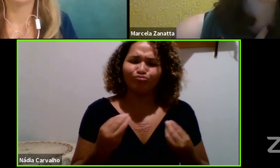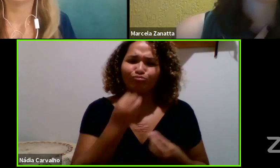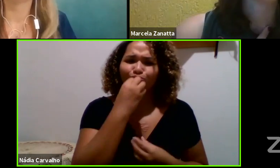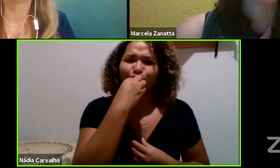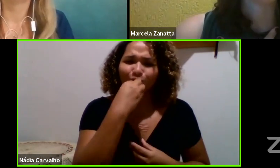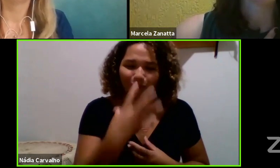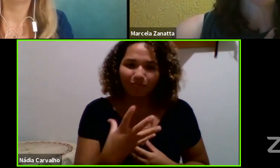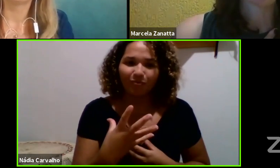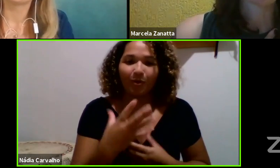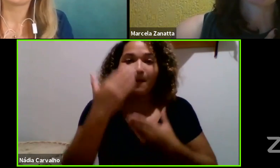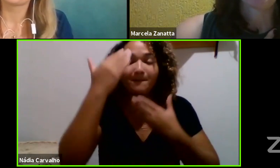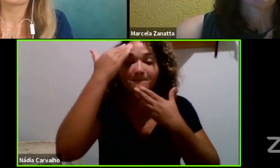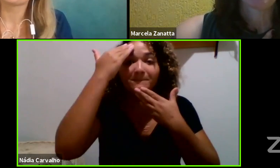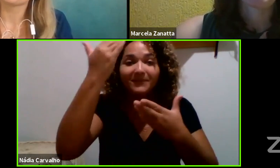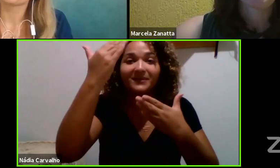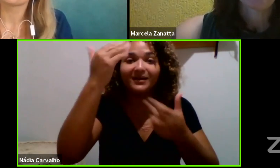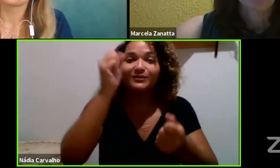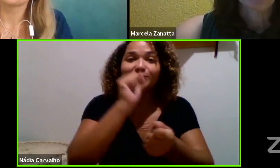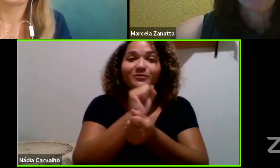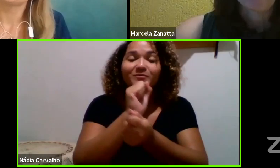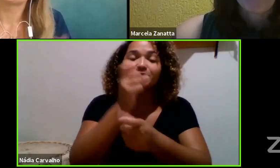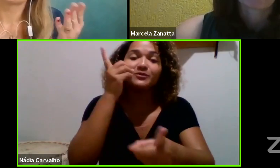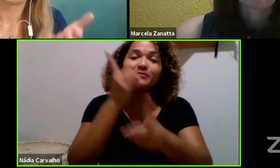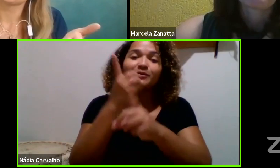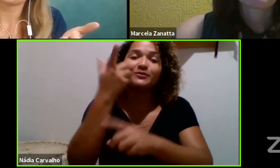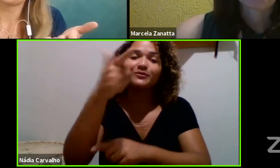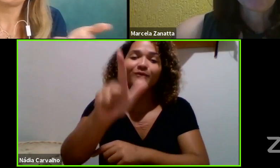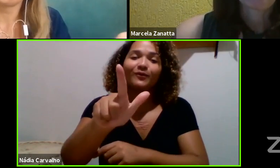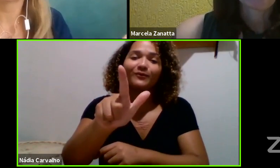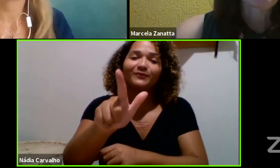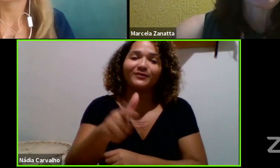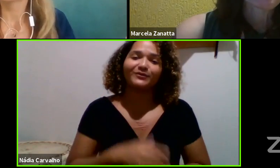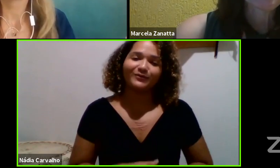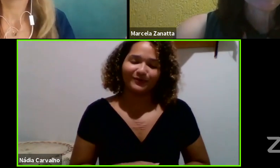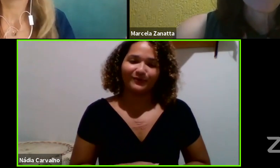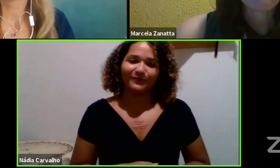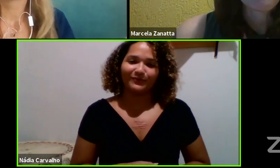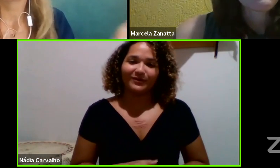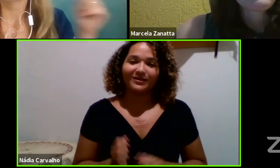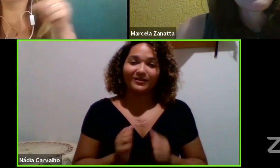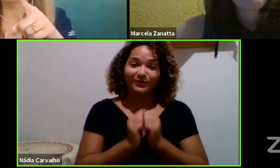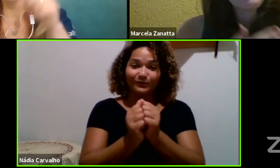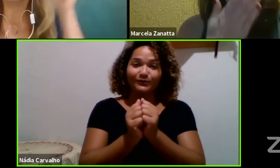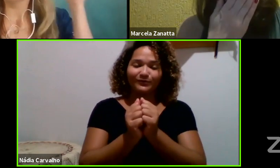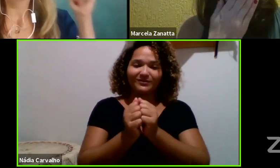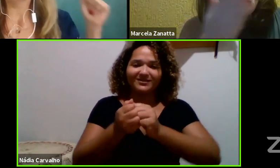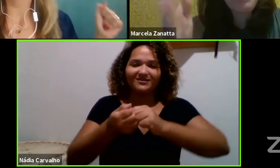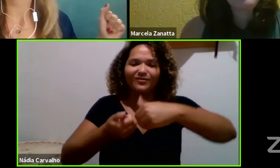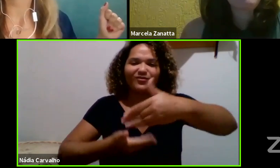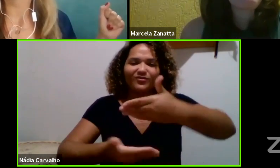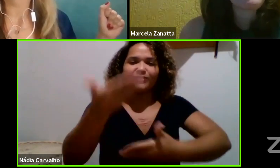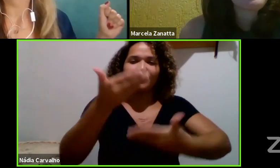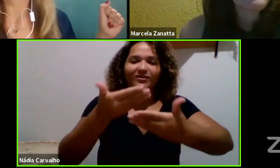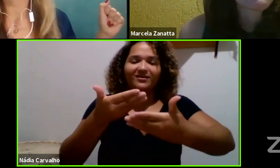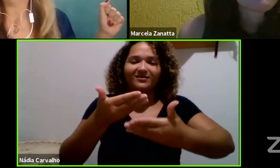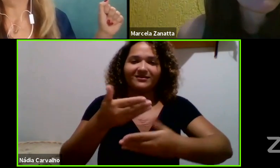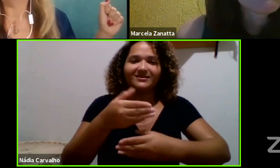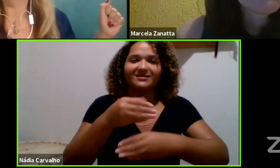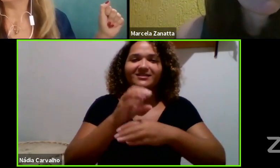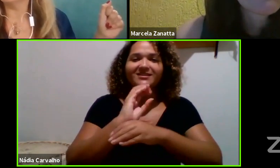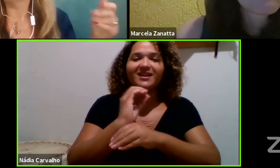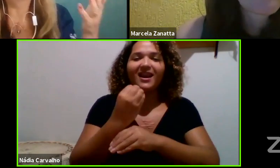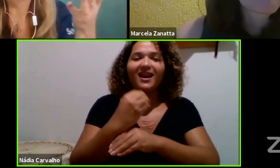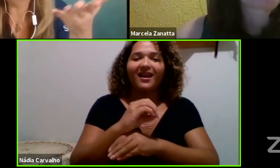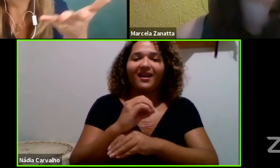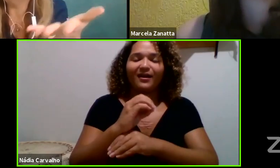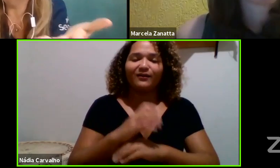obrigada. Espero que a gente possa se encontrar de novo aqui nesse momento tão gostoso de troca que são essas lives. Má, você tem uma